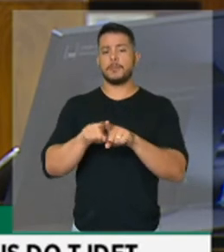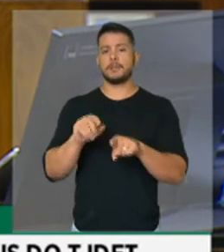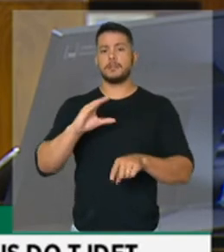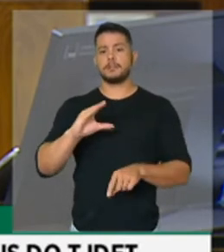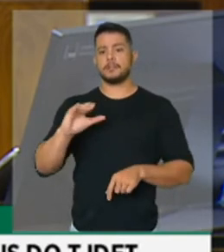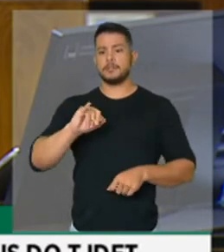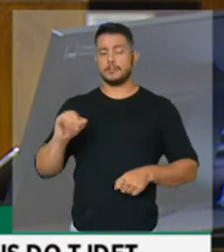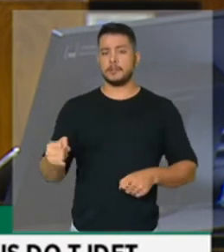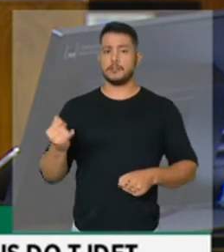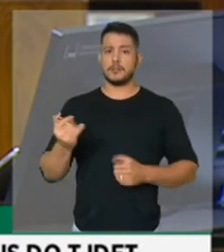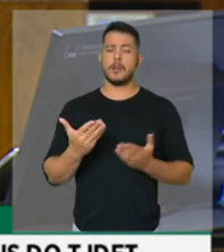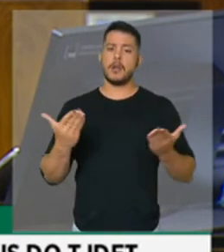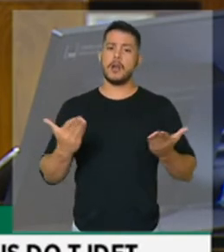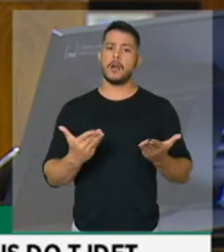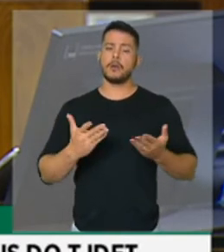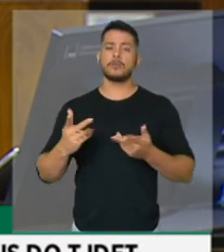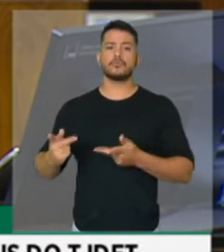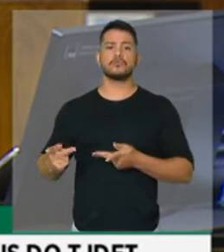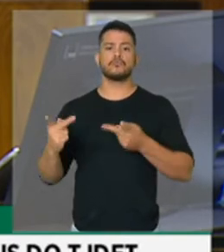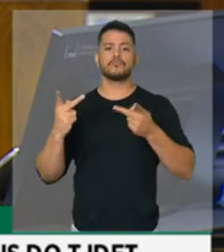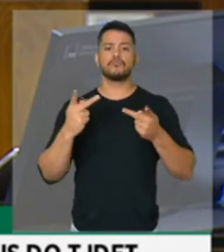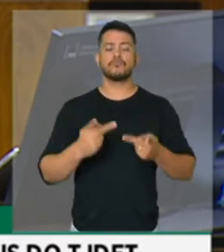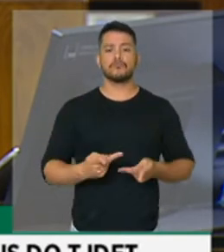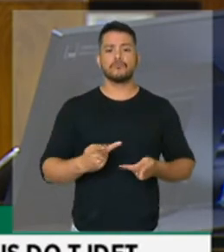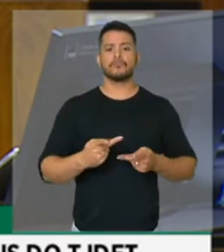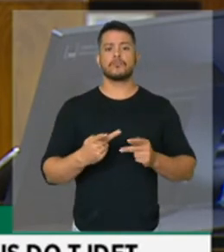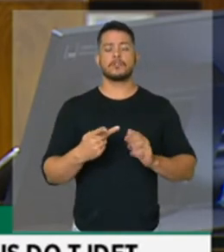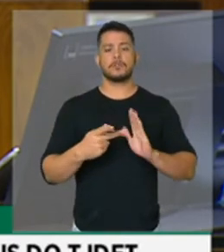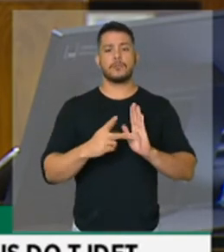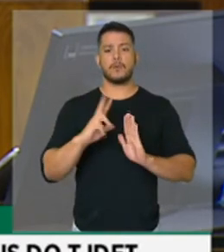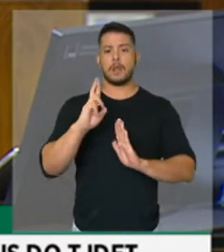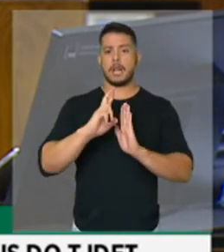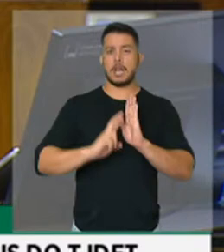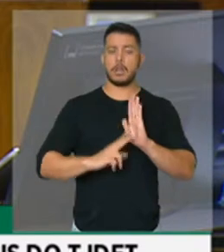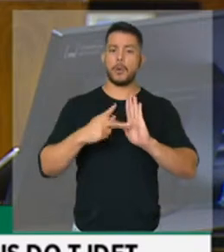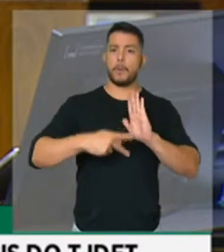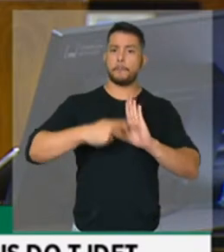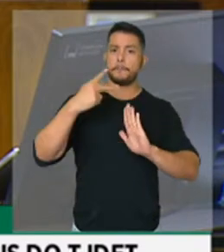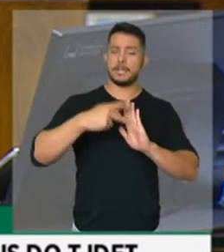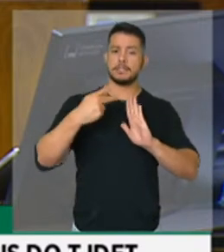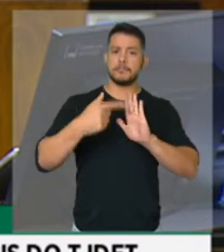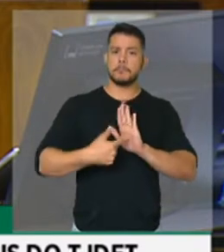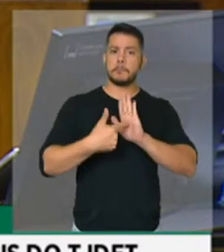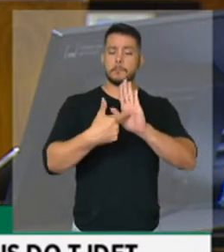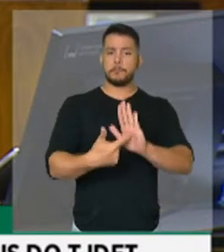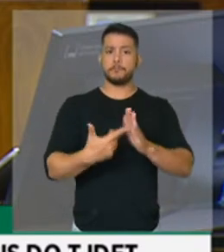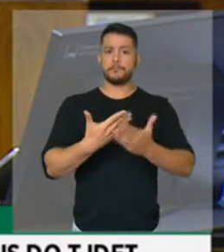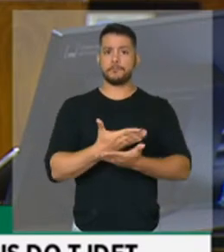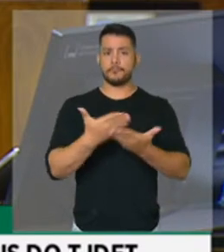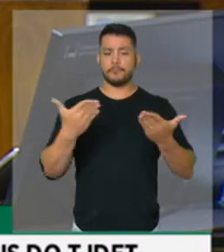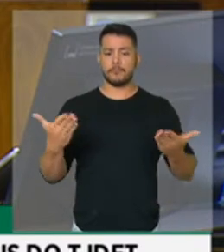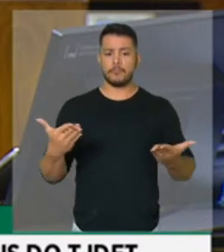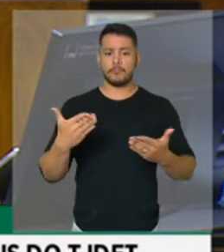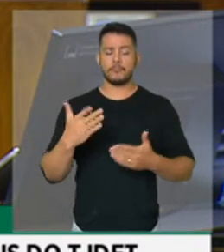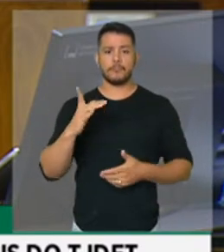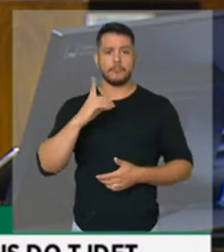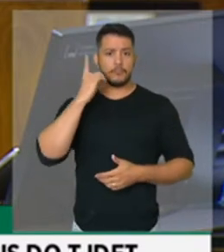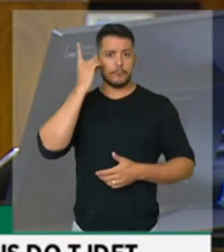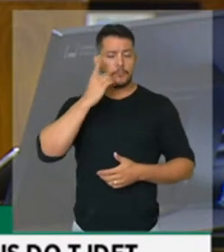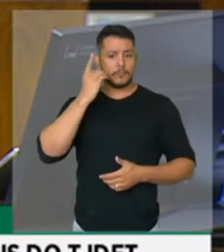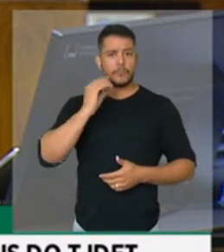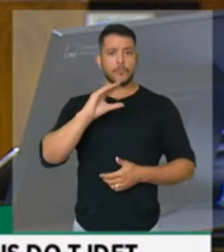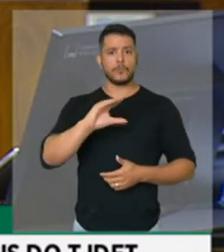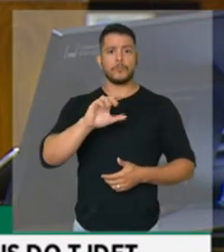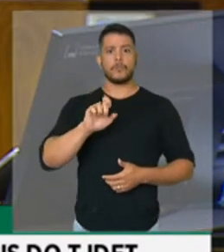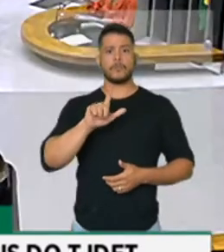Para oferecer parecer ao projeto pelas Comissões de Finanças, Tributação e Constituição e Justiça e de Cidadania, concedo a palavra à deputada Celina